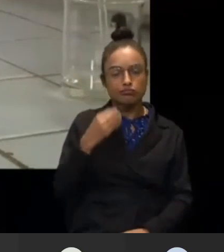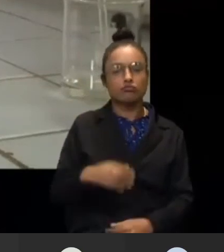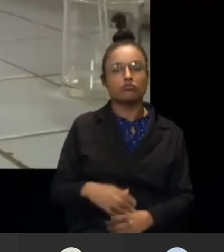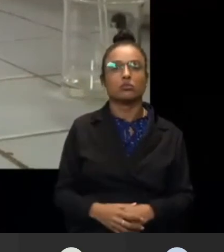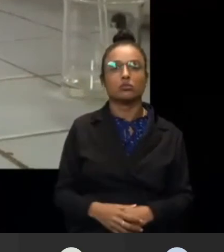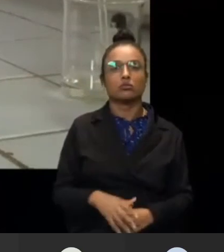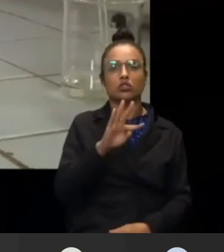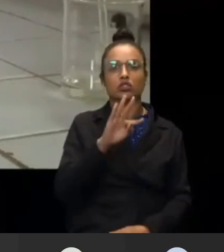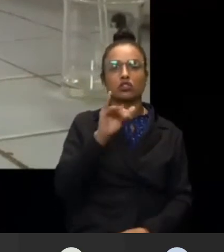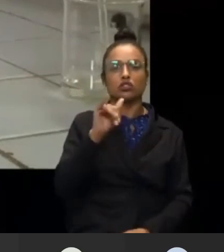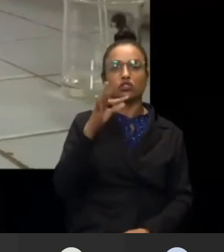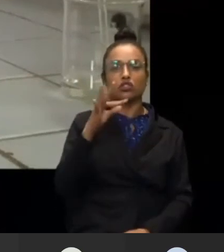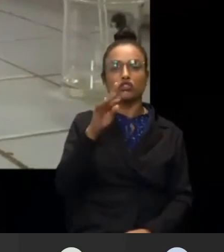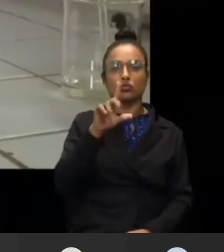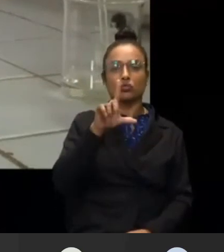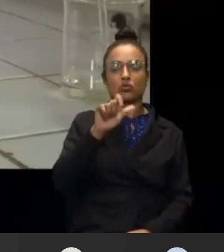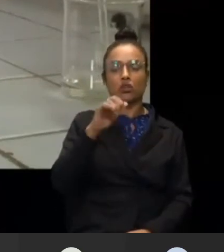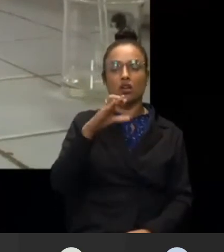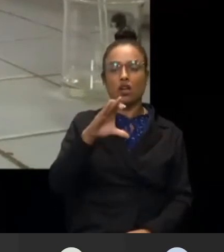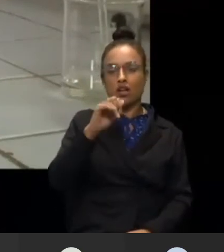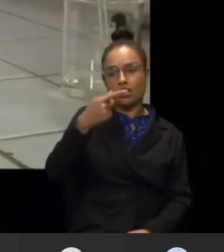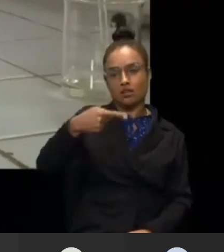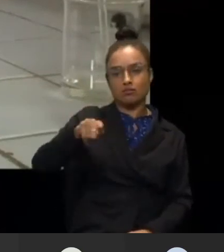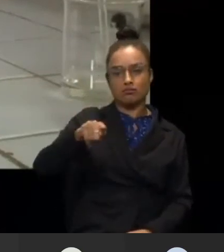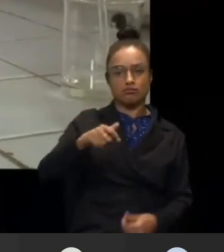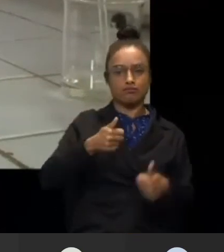Realizando a titulação do óleo de canola.